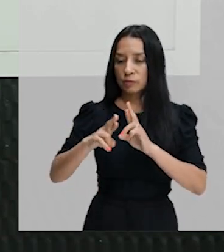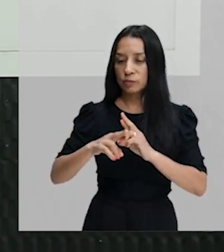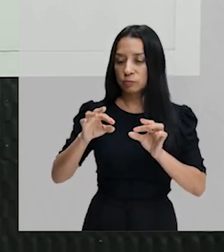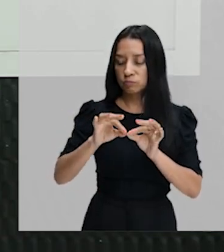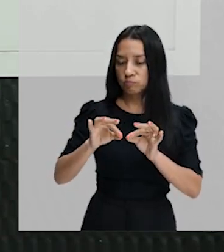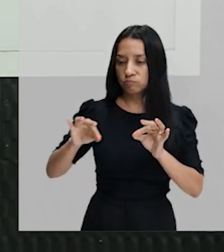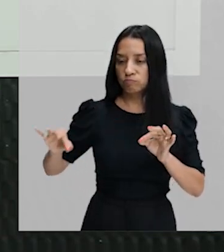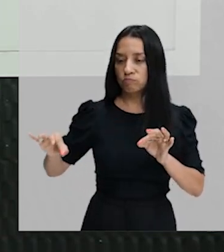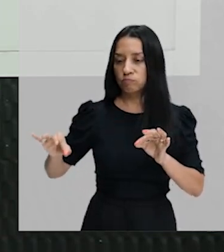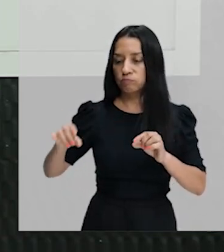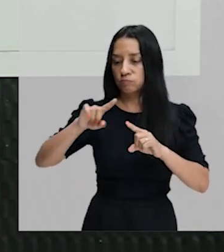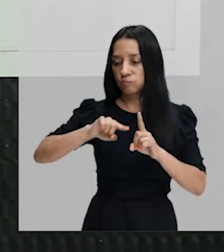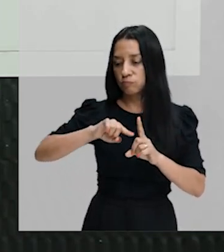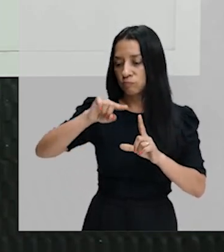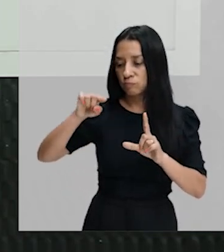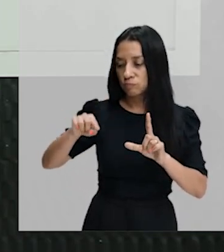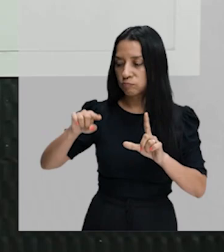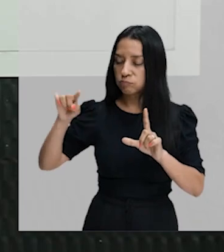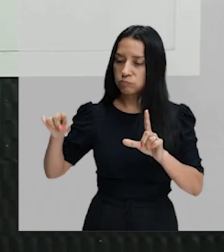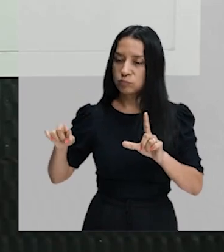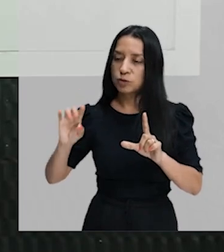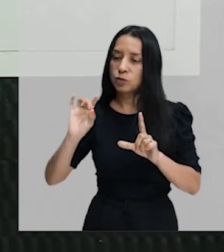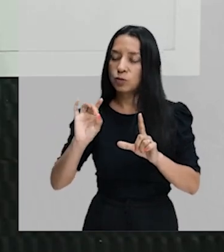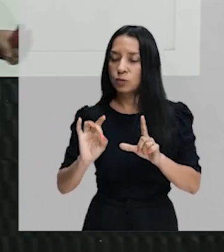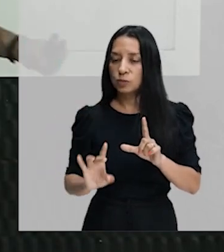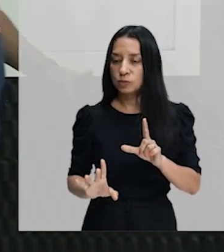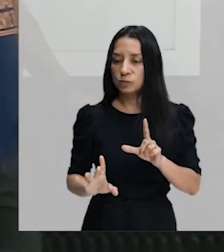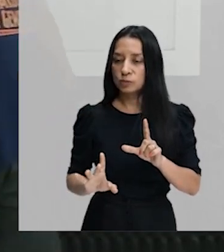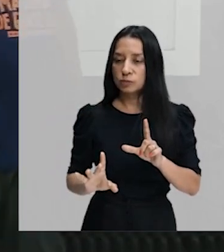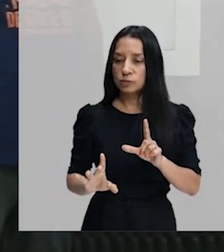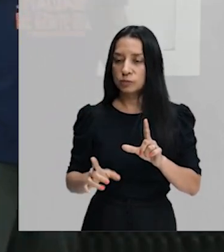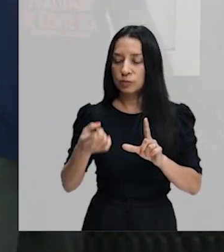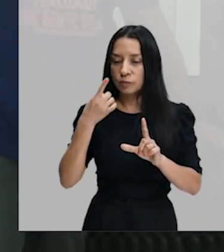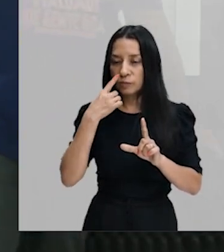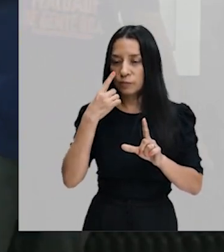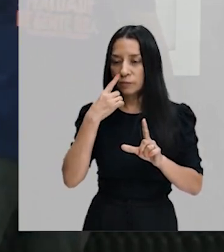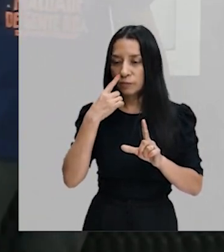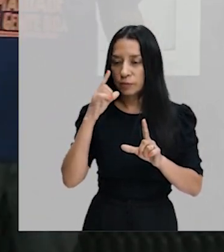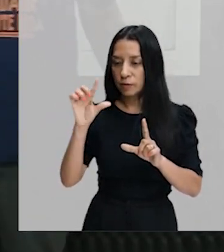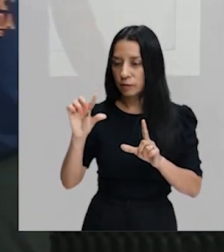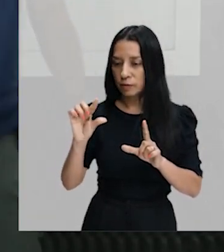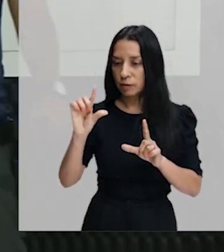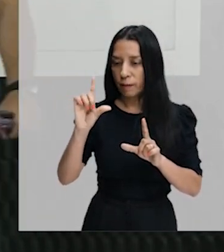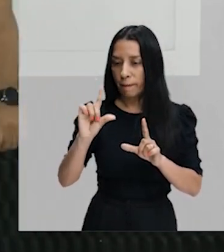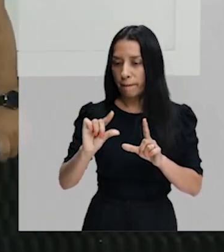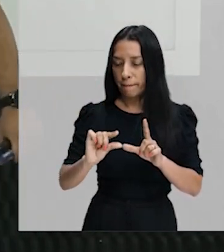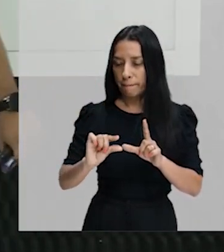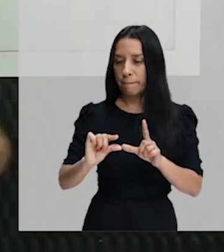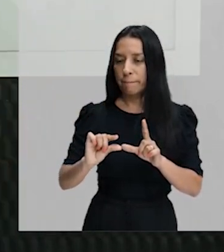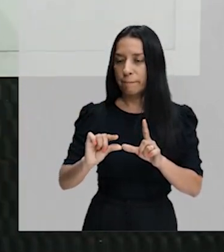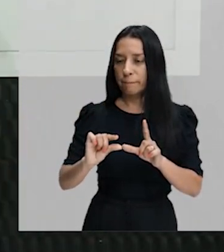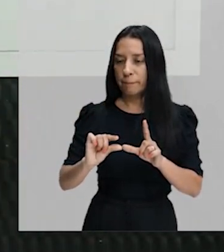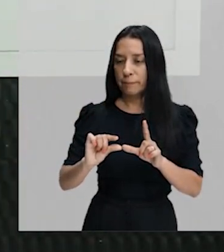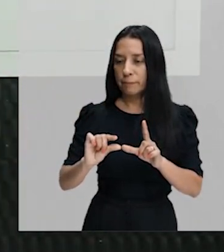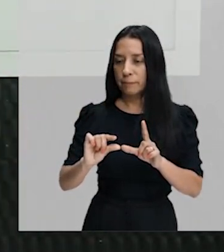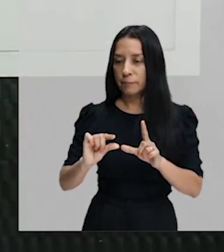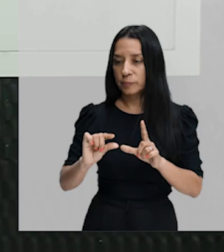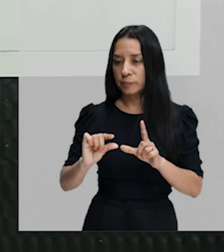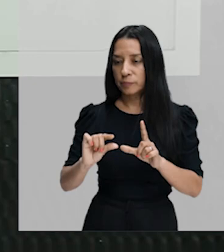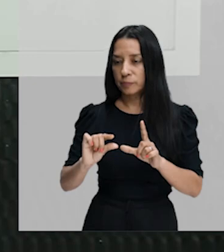de ondas certo basta eu pegar a minha menor frequência tirar a velocidade